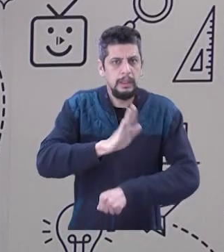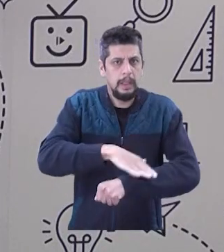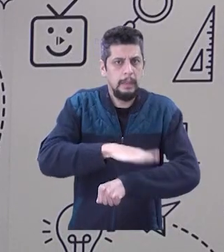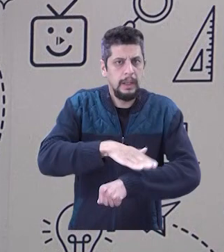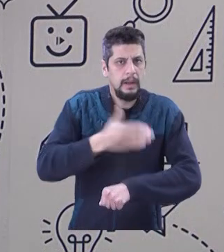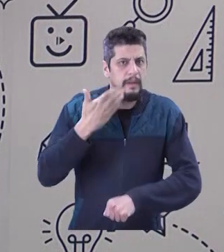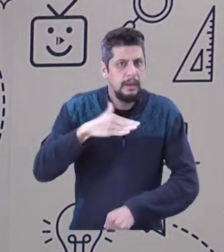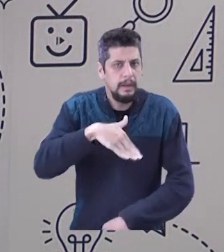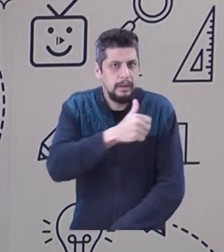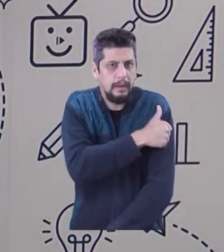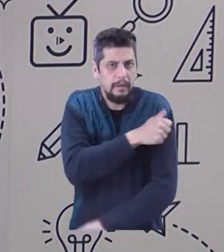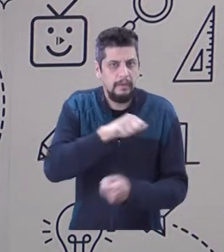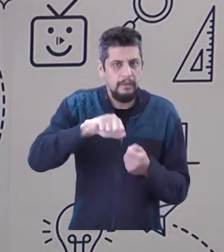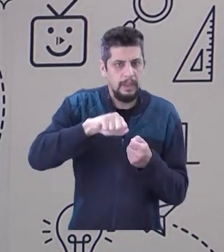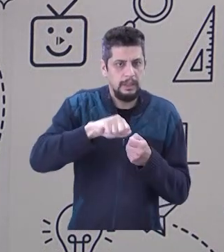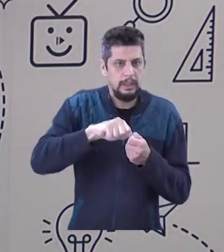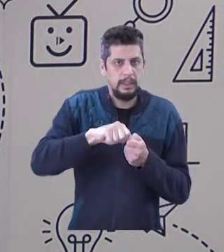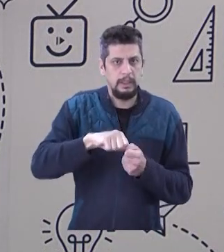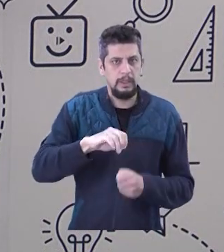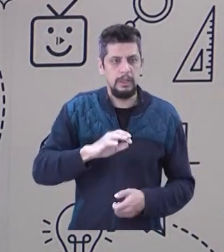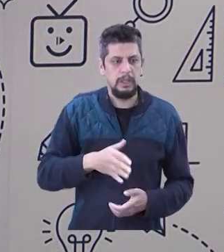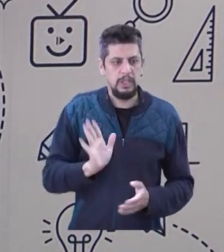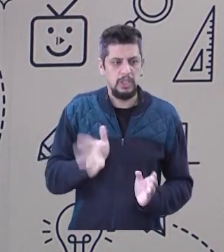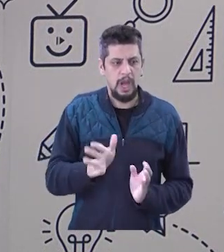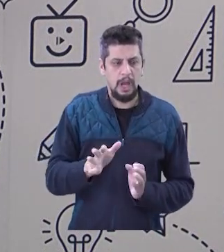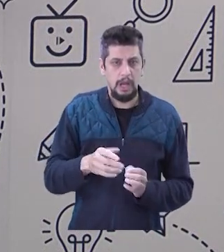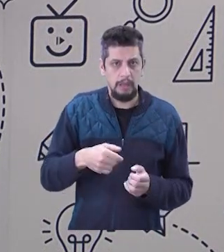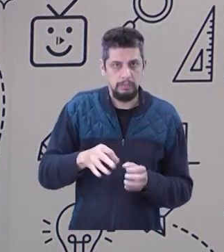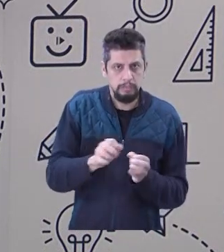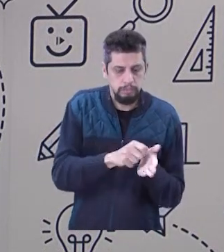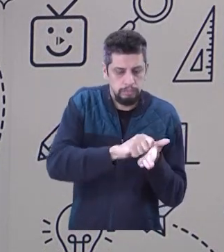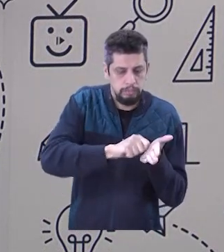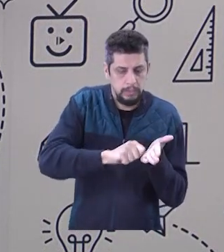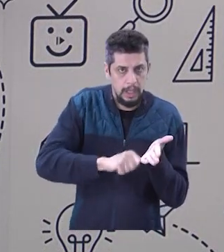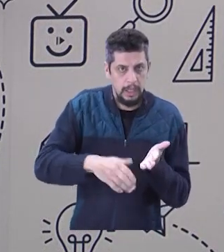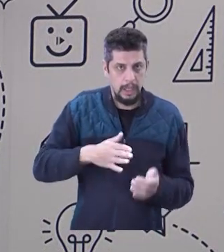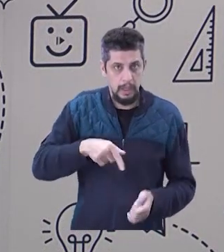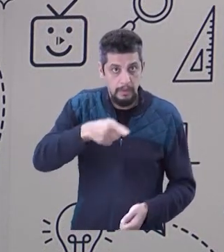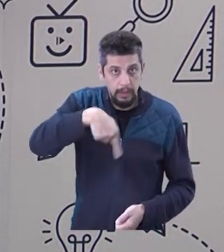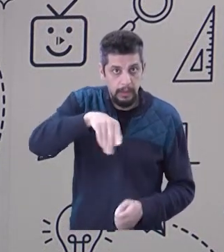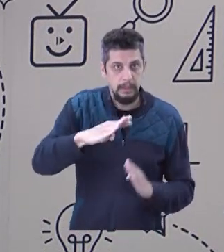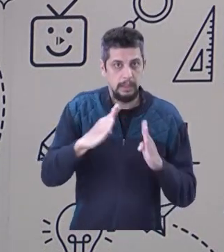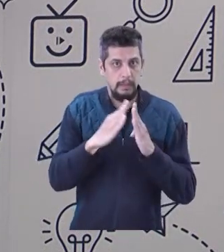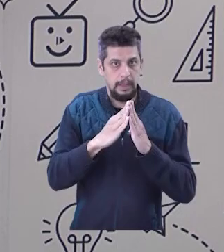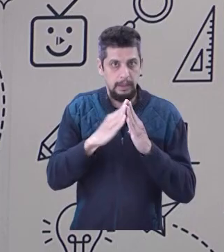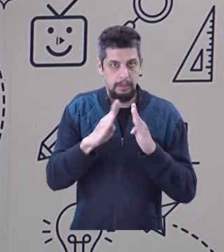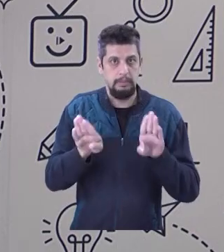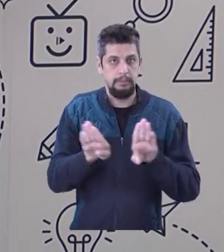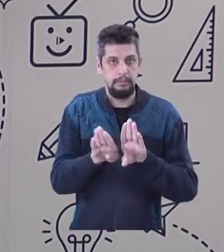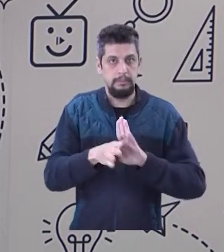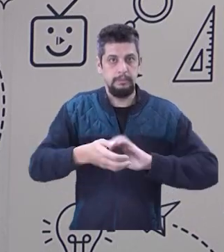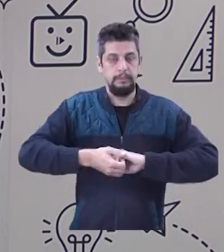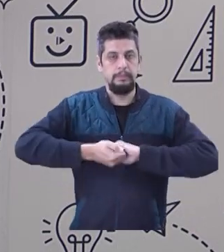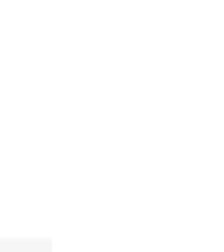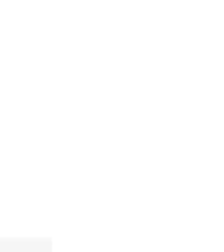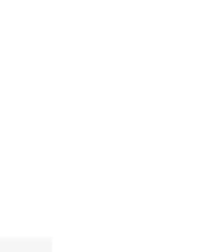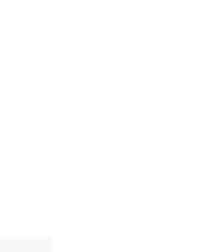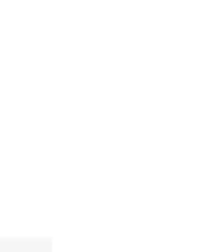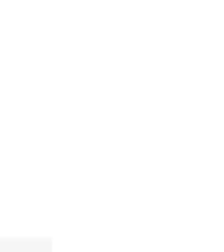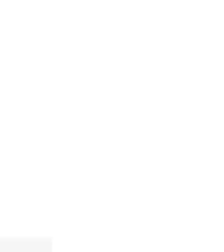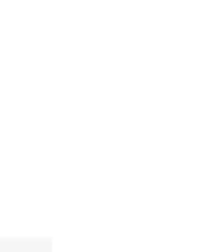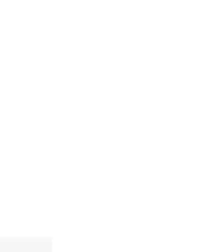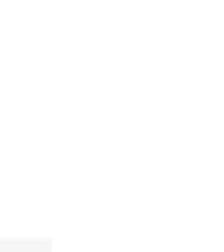tempinho para as crianças terminarem o calendário deles e você gente, também termina aqui. Eu termino o meu e as crianças lá deles.